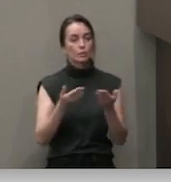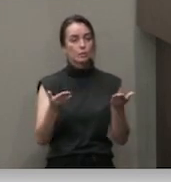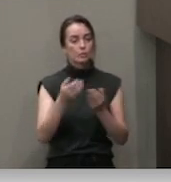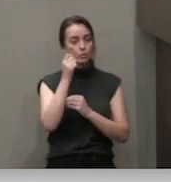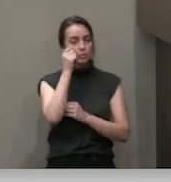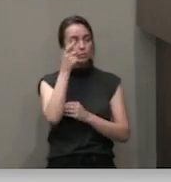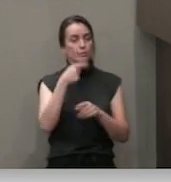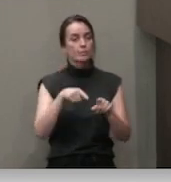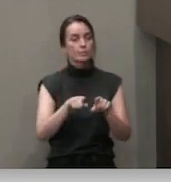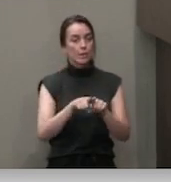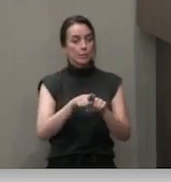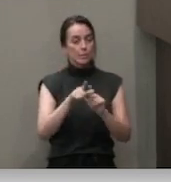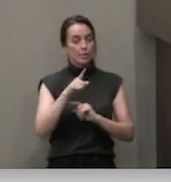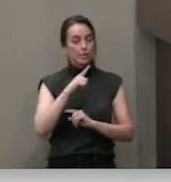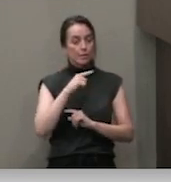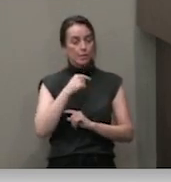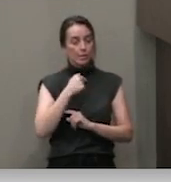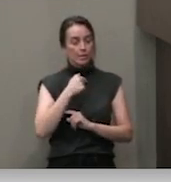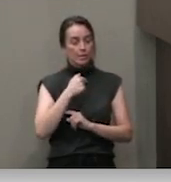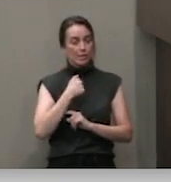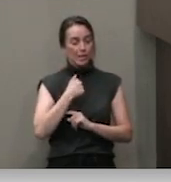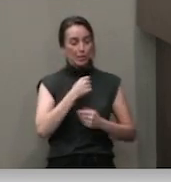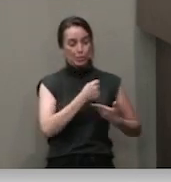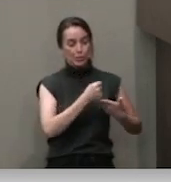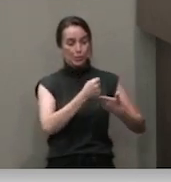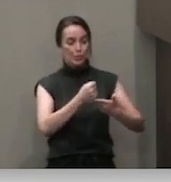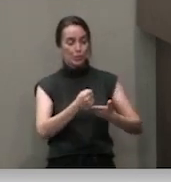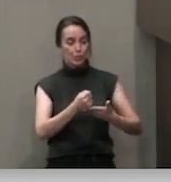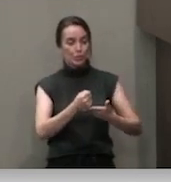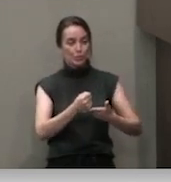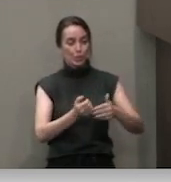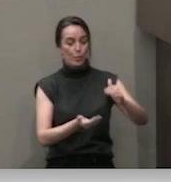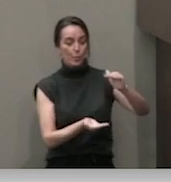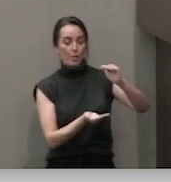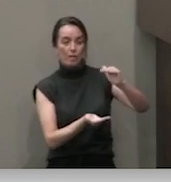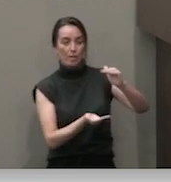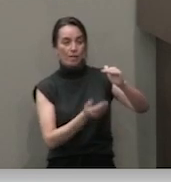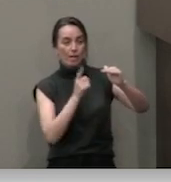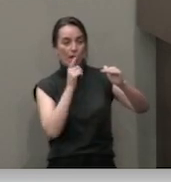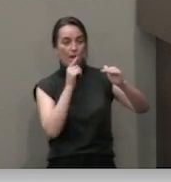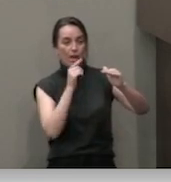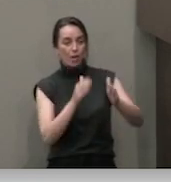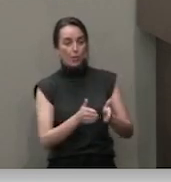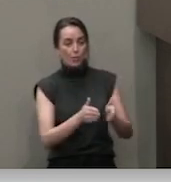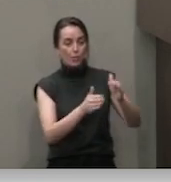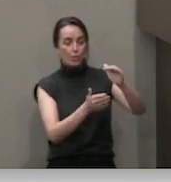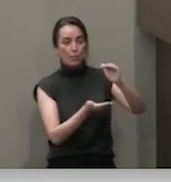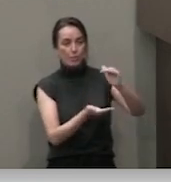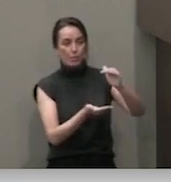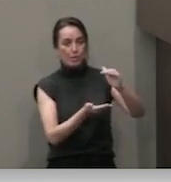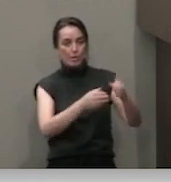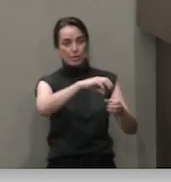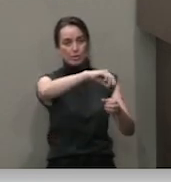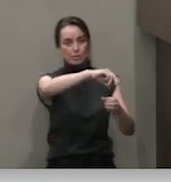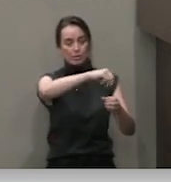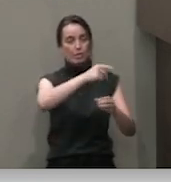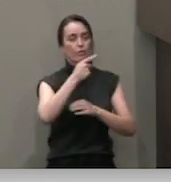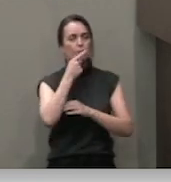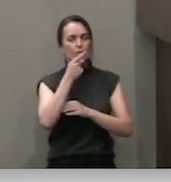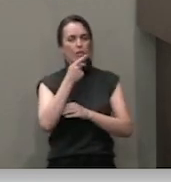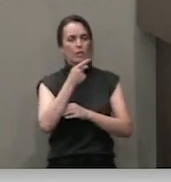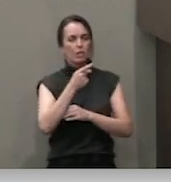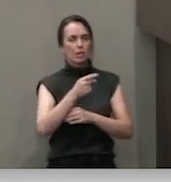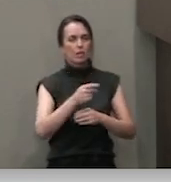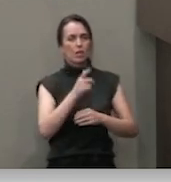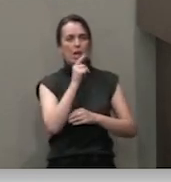ali uma garrafa d'água né Presidente San aí falou que a água não tinha odor enfim eu